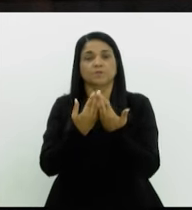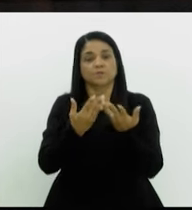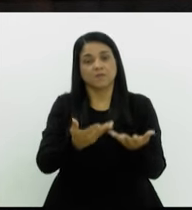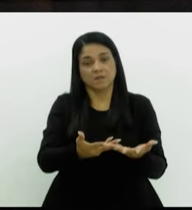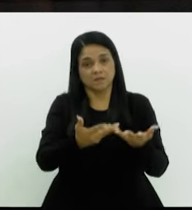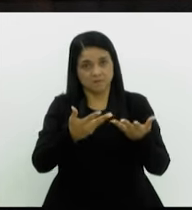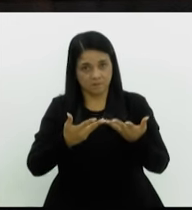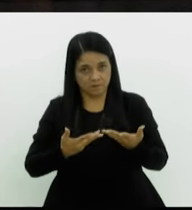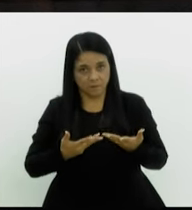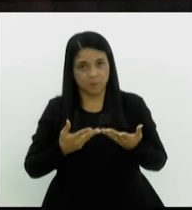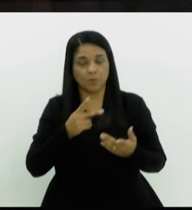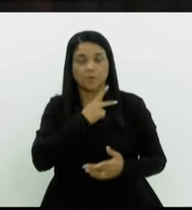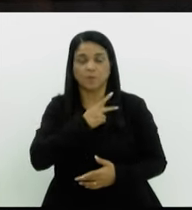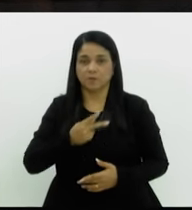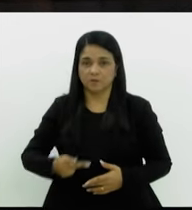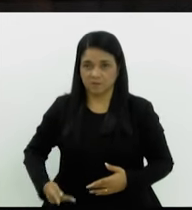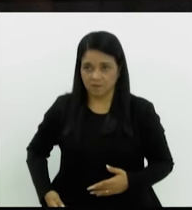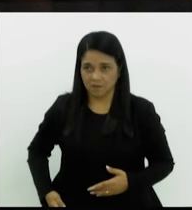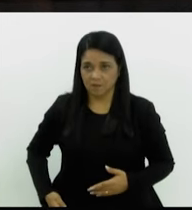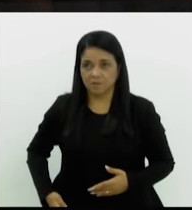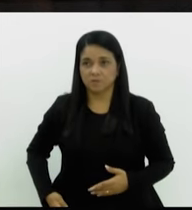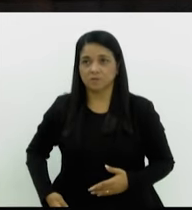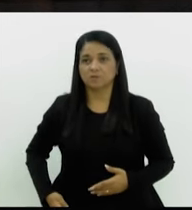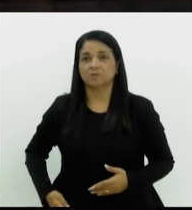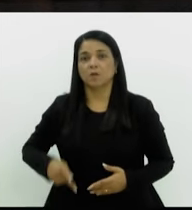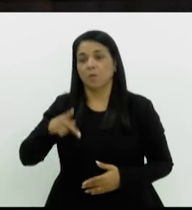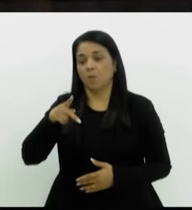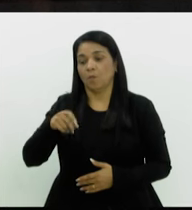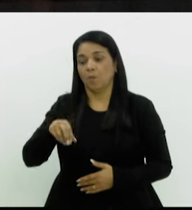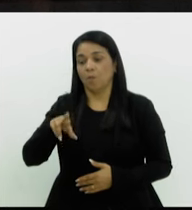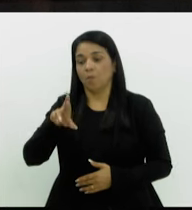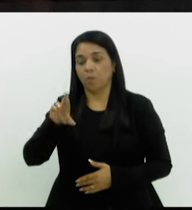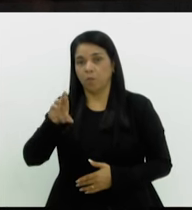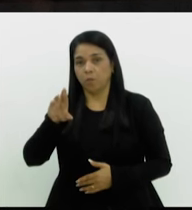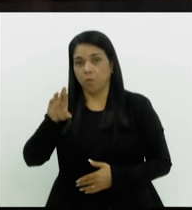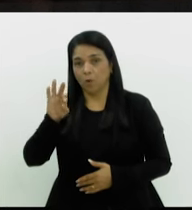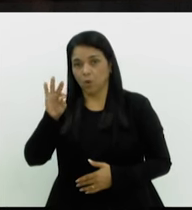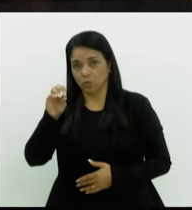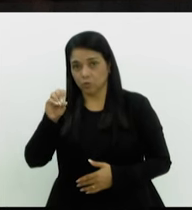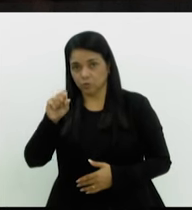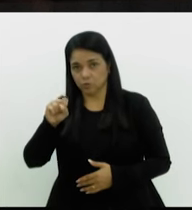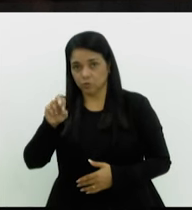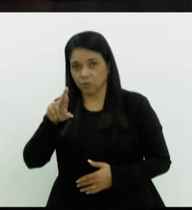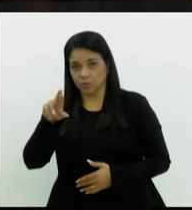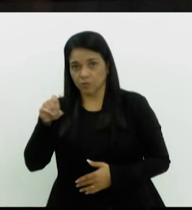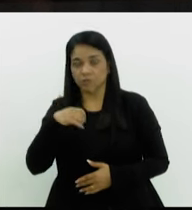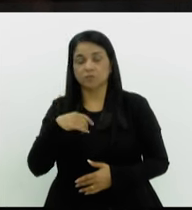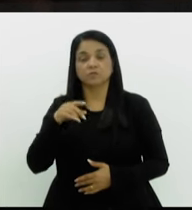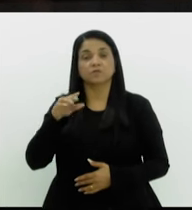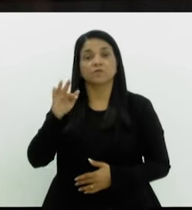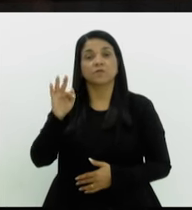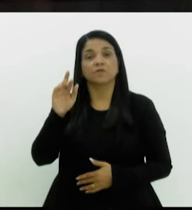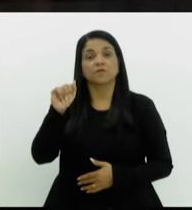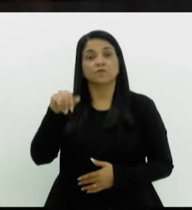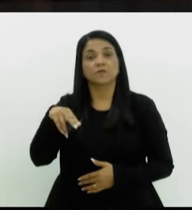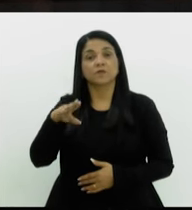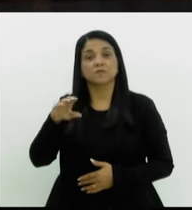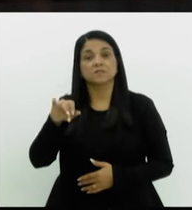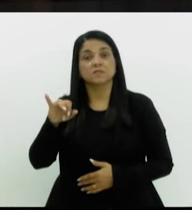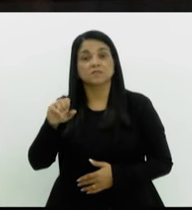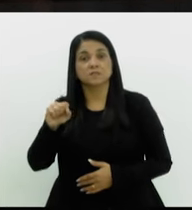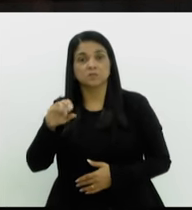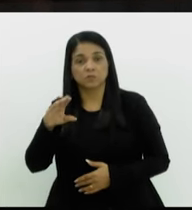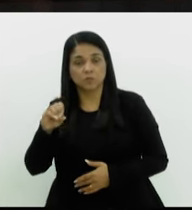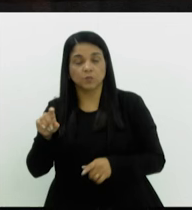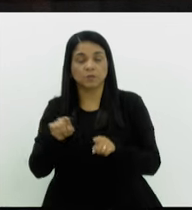sendo recebidos pelo presidente, não é, da Portos Rio, o senhor Francisco, e, posteriormente, junto conosco na